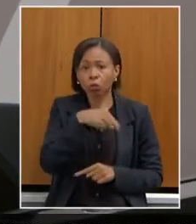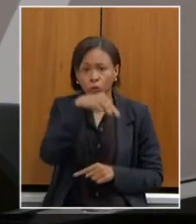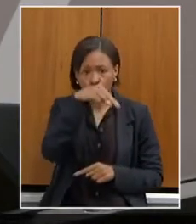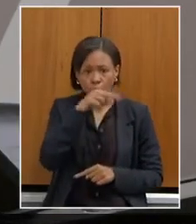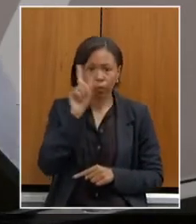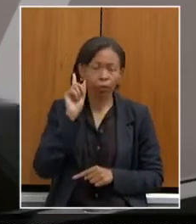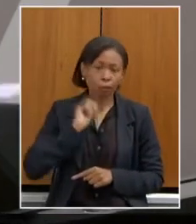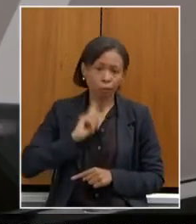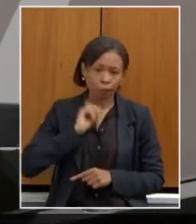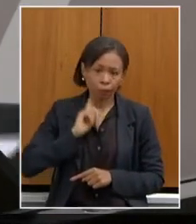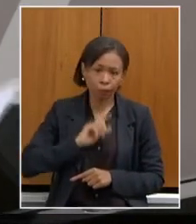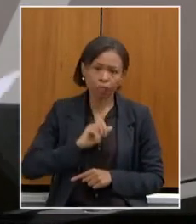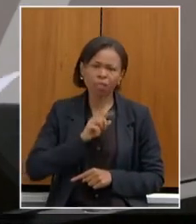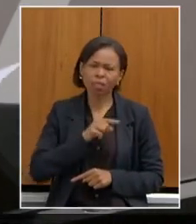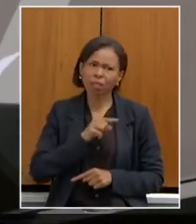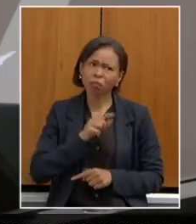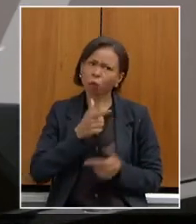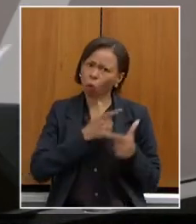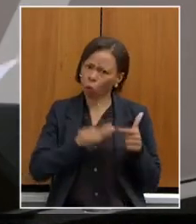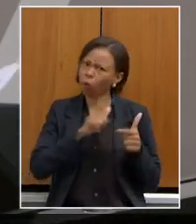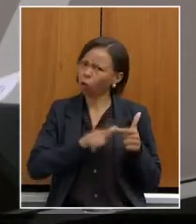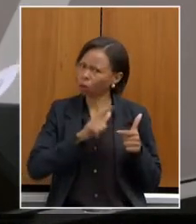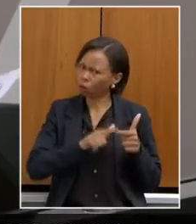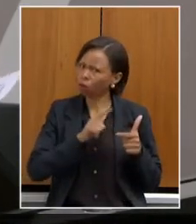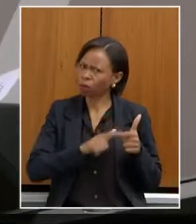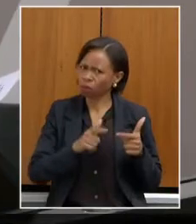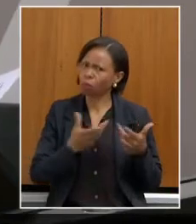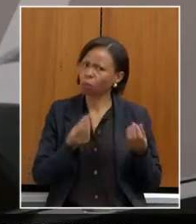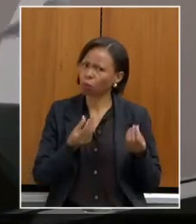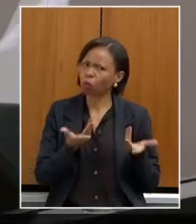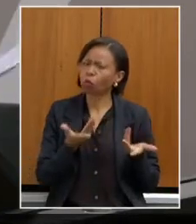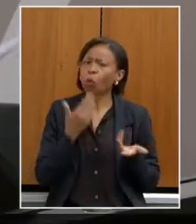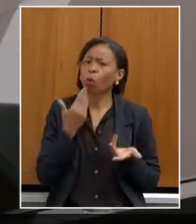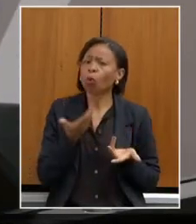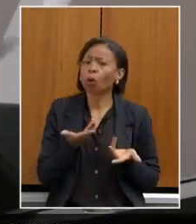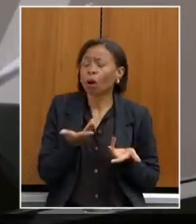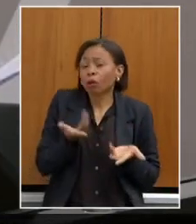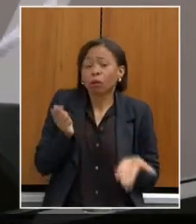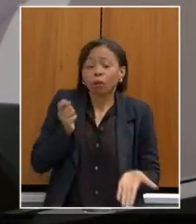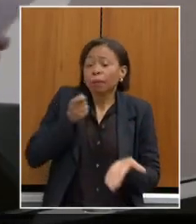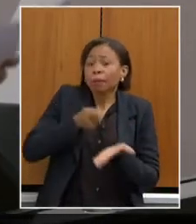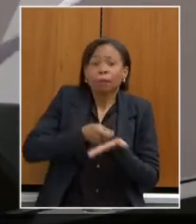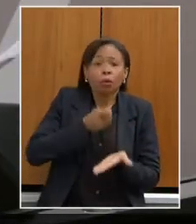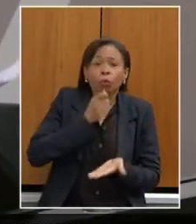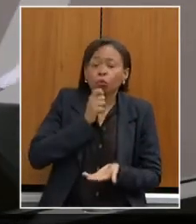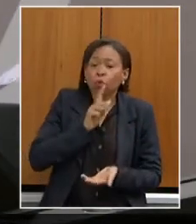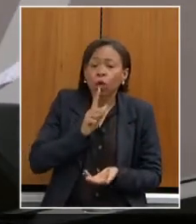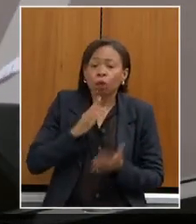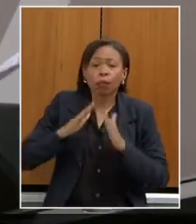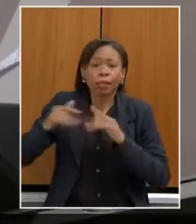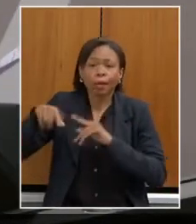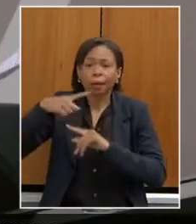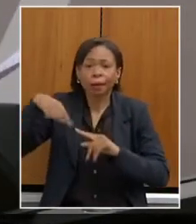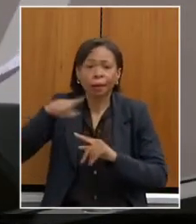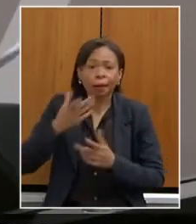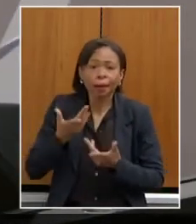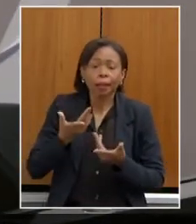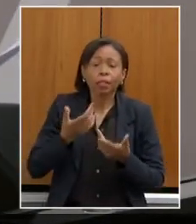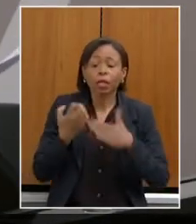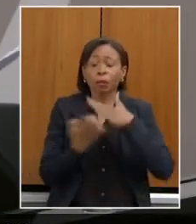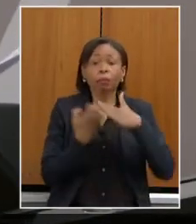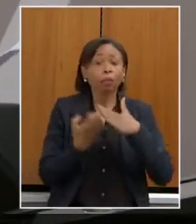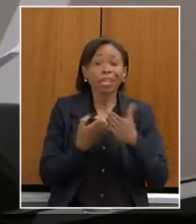um grande problema olhar quais os convênios não pagos com a Santa Casa com a Aroldo Torino com o Dilso Godinho e pagá-los